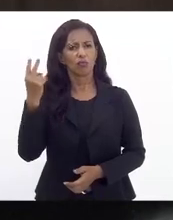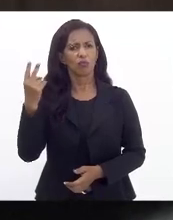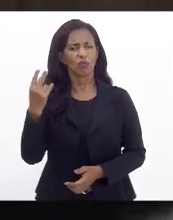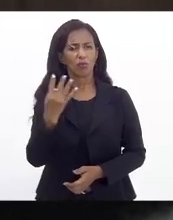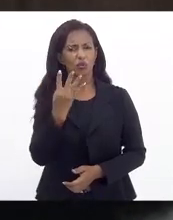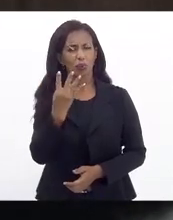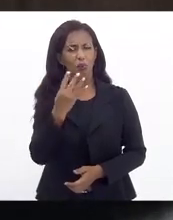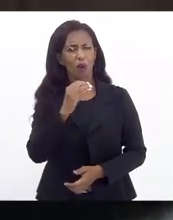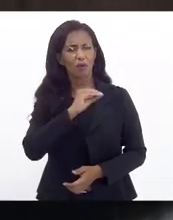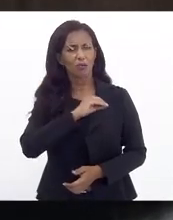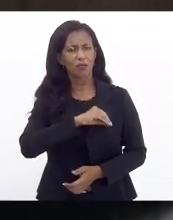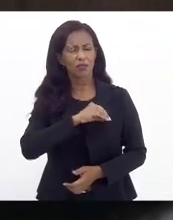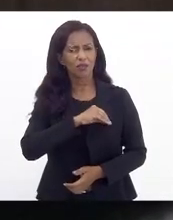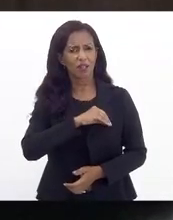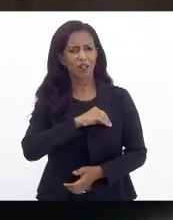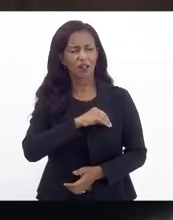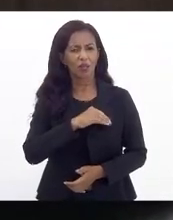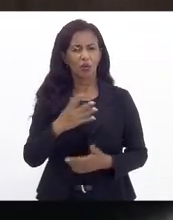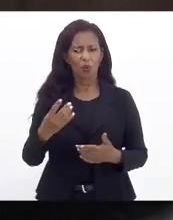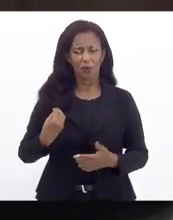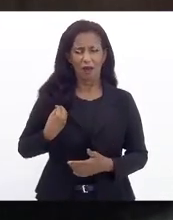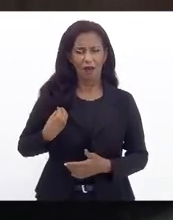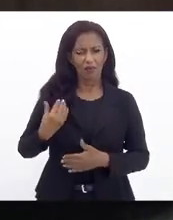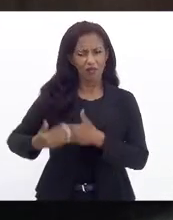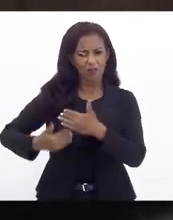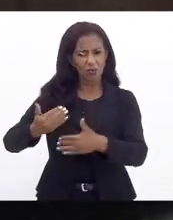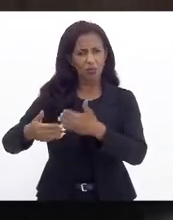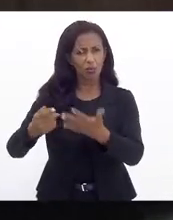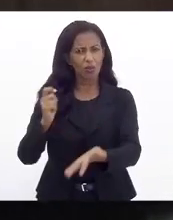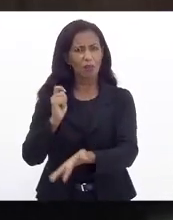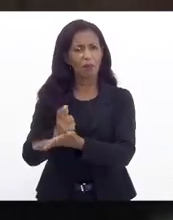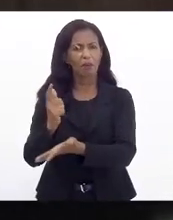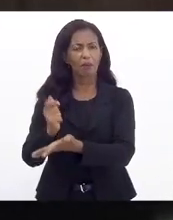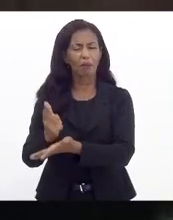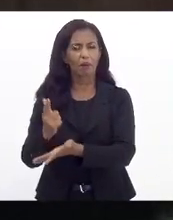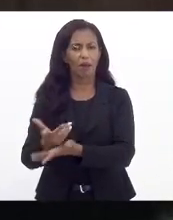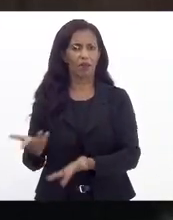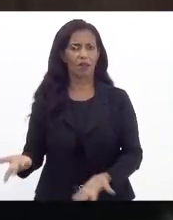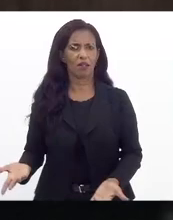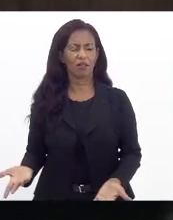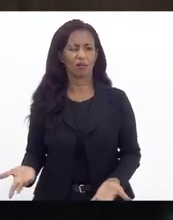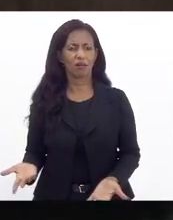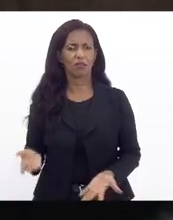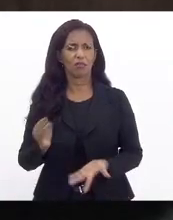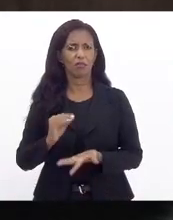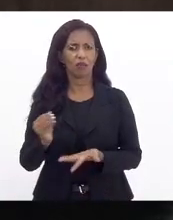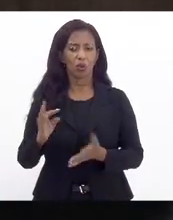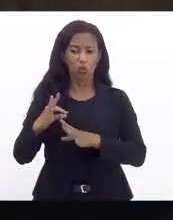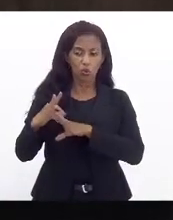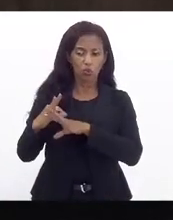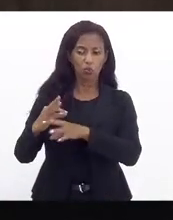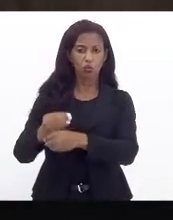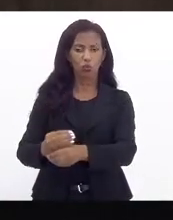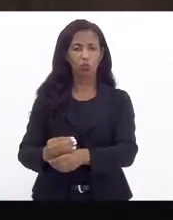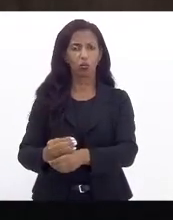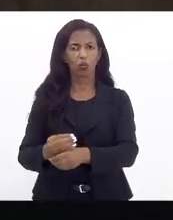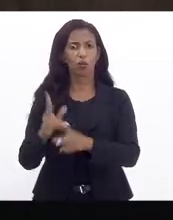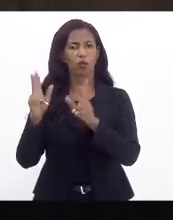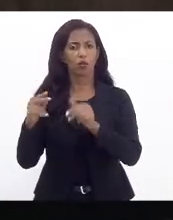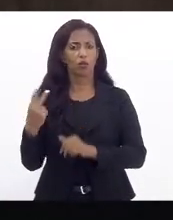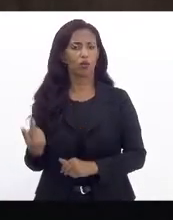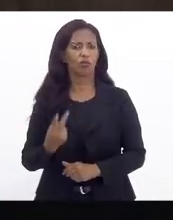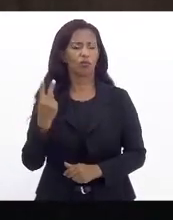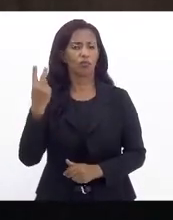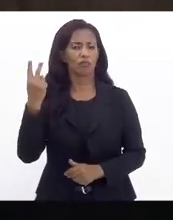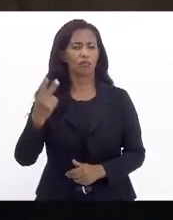quatro salários mínimos quando a vida toda contribuíram para a questão contribuíram integralmente de acordo com o valor do seu